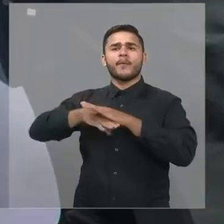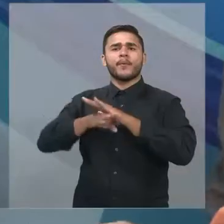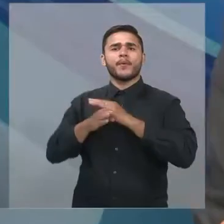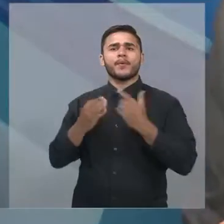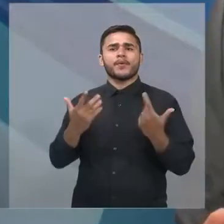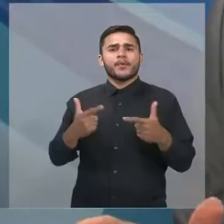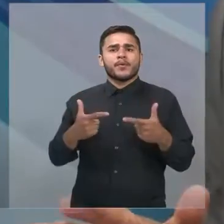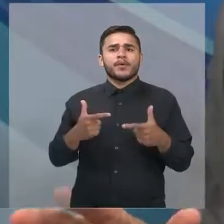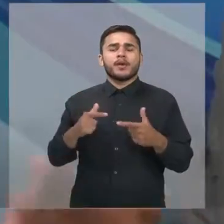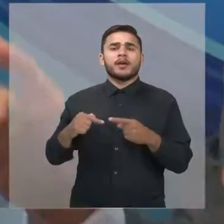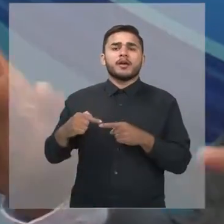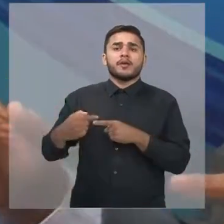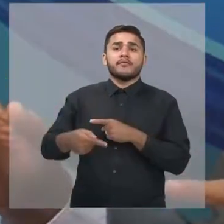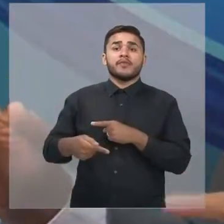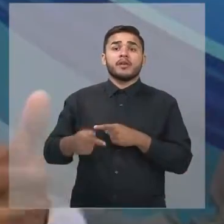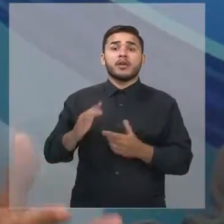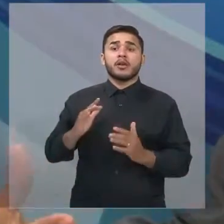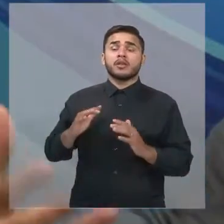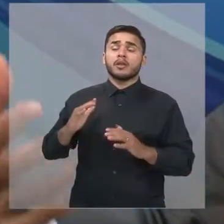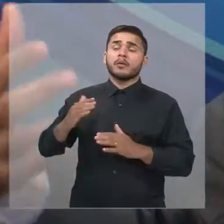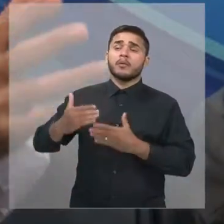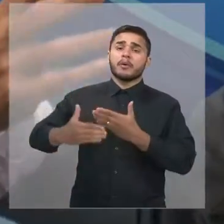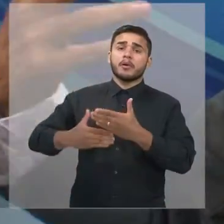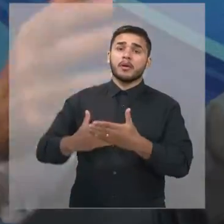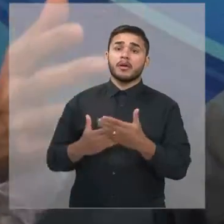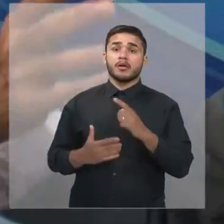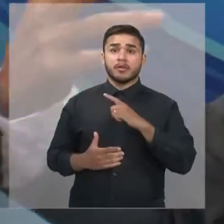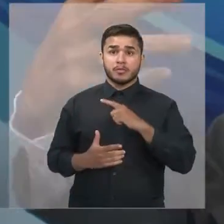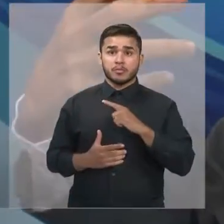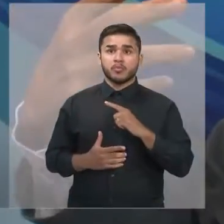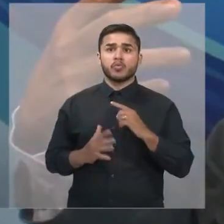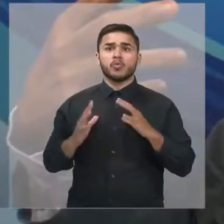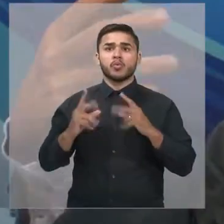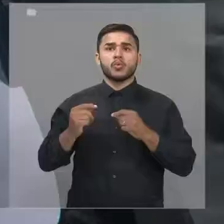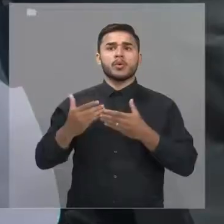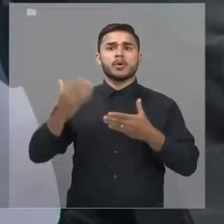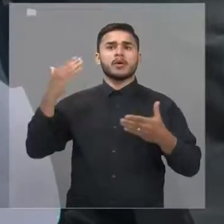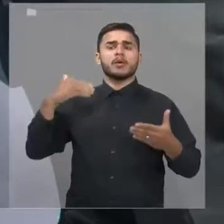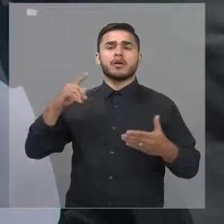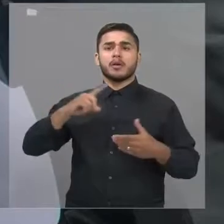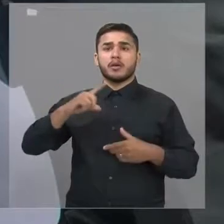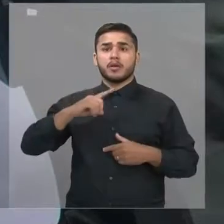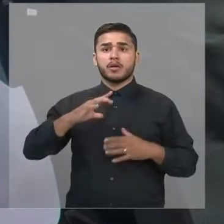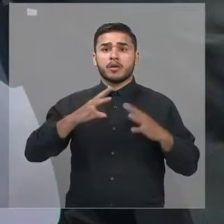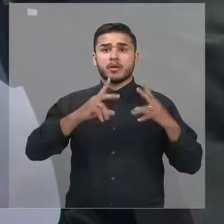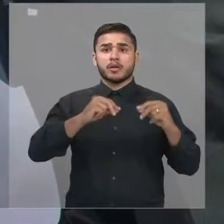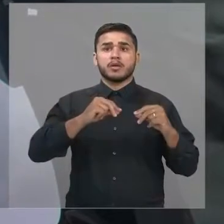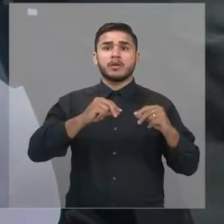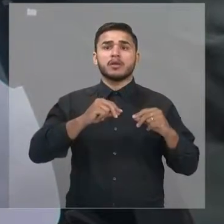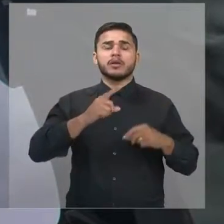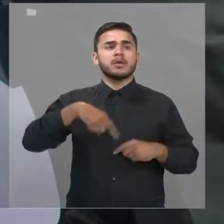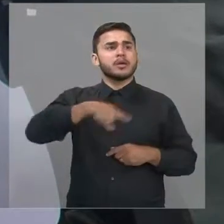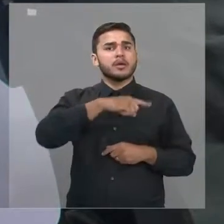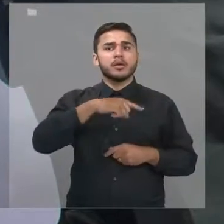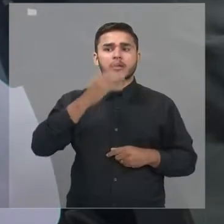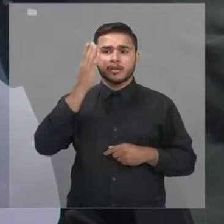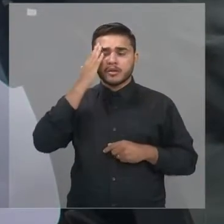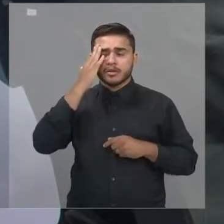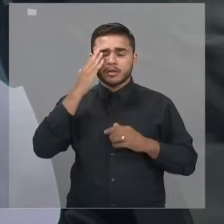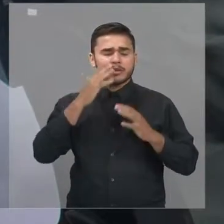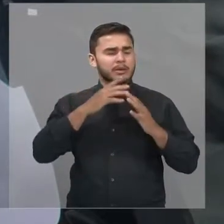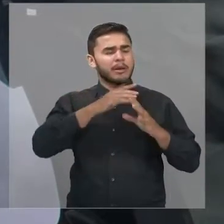essa permissividade. Nem o período heróico clássico da civilização egeo-cretense, da civilização